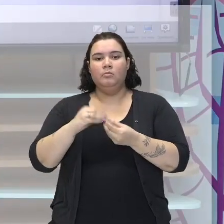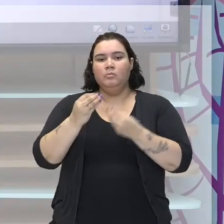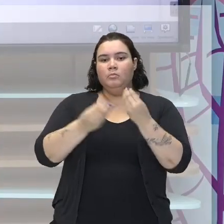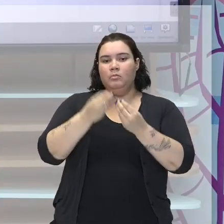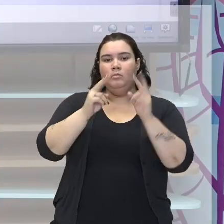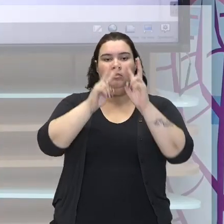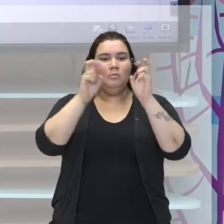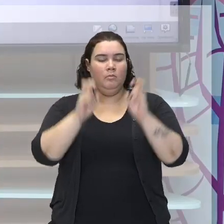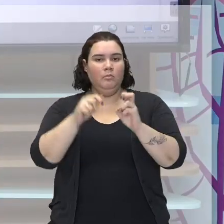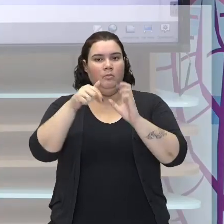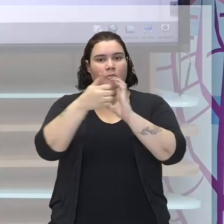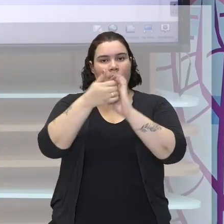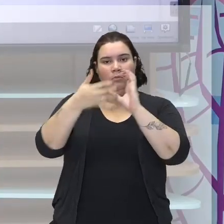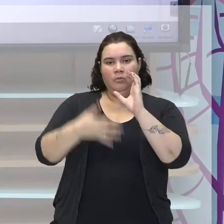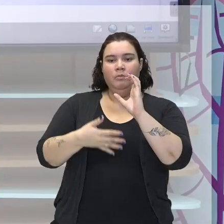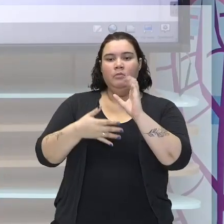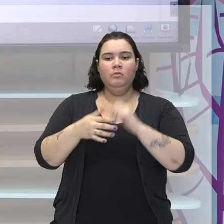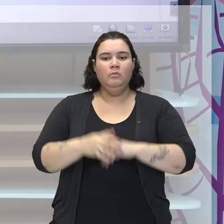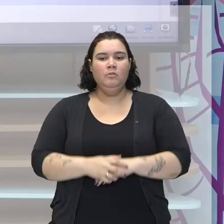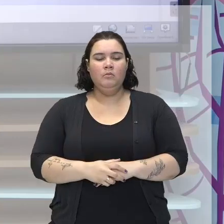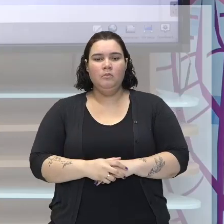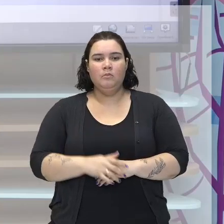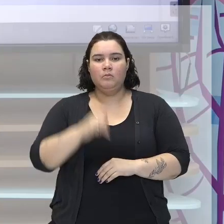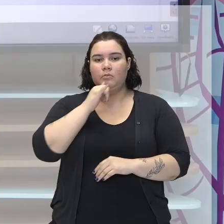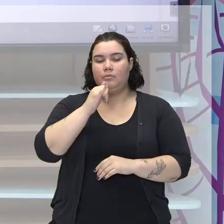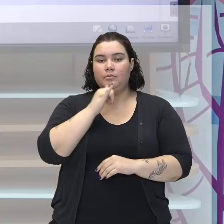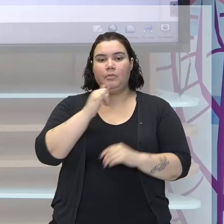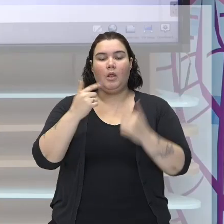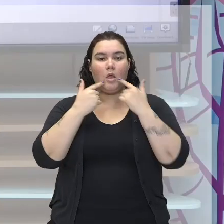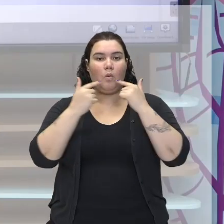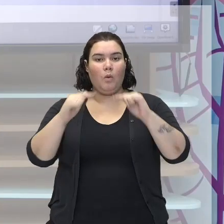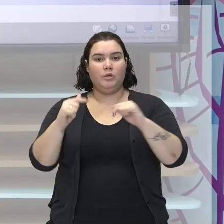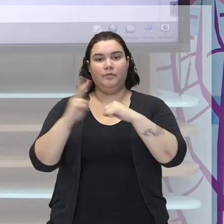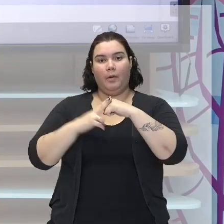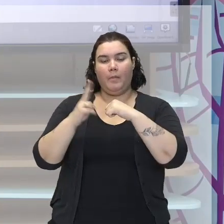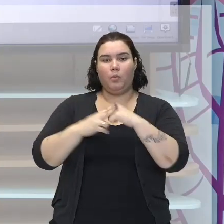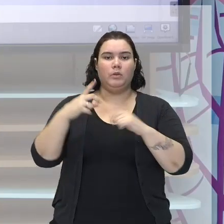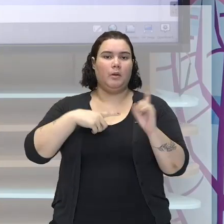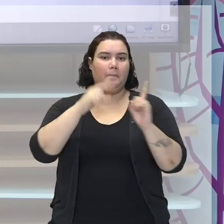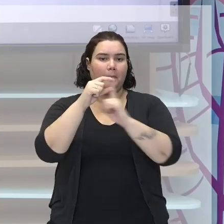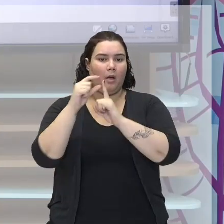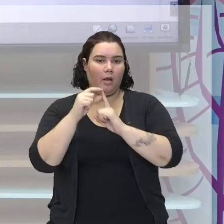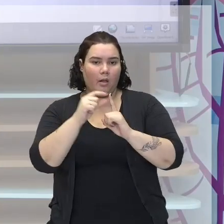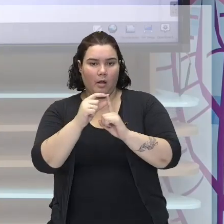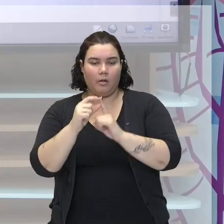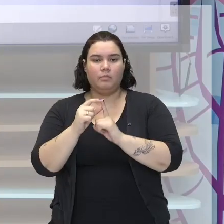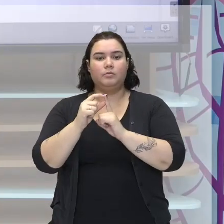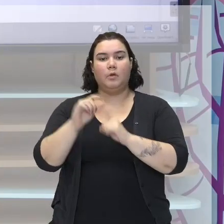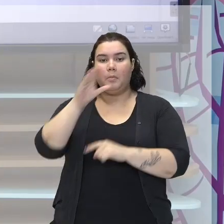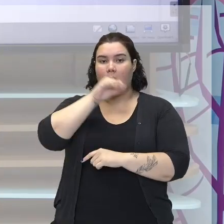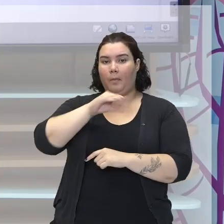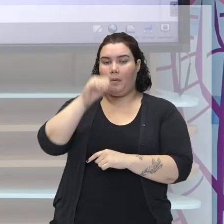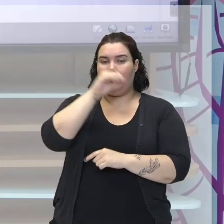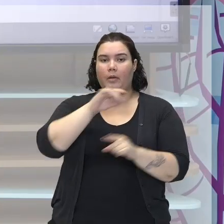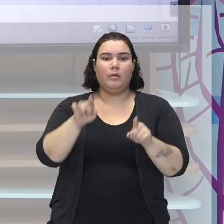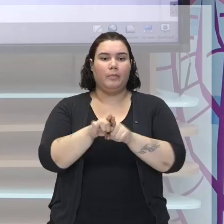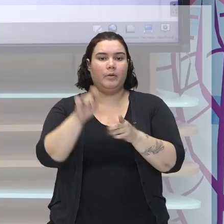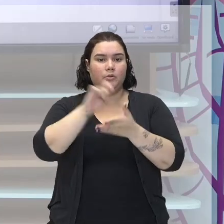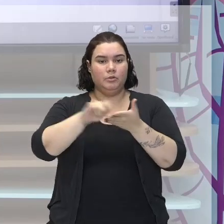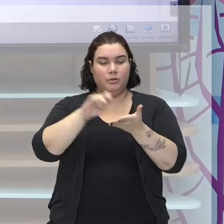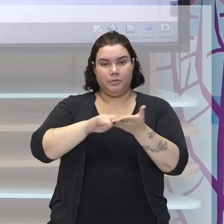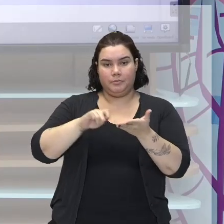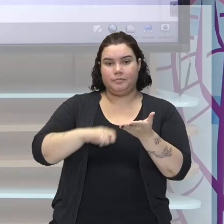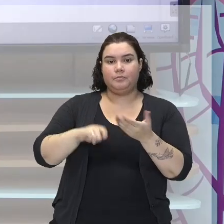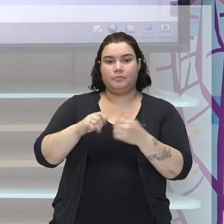sobre esses elementos. Tá bom? Linguagem verbal, quando nós temos palavras, tanto de forma oral quanto de forma escrita, e